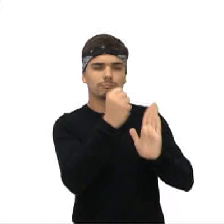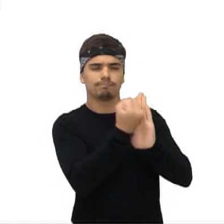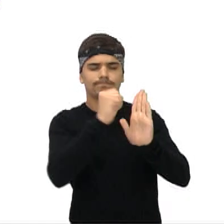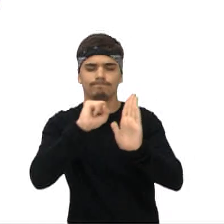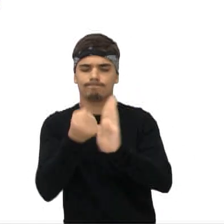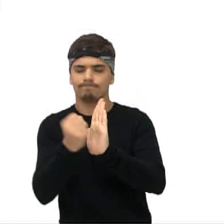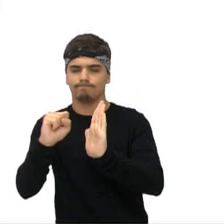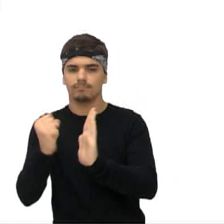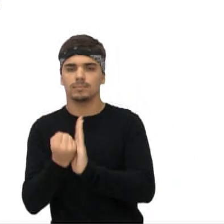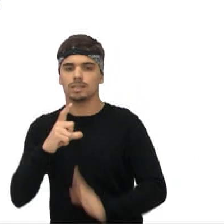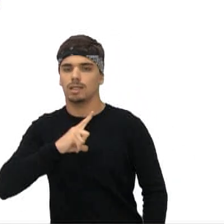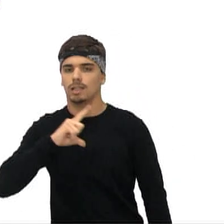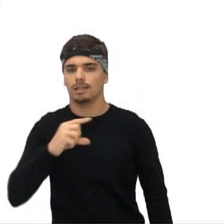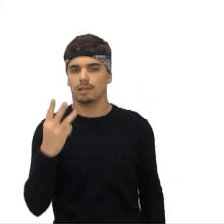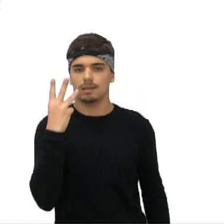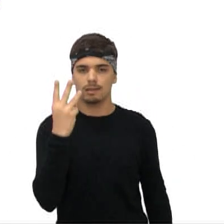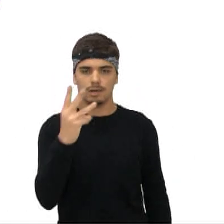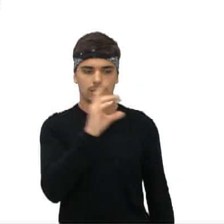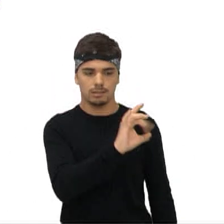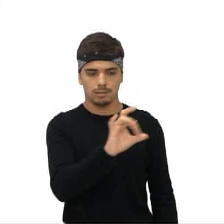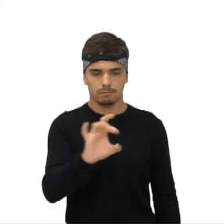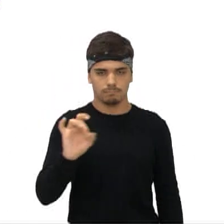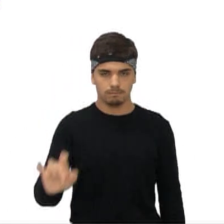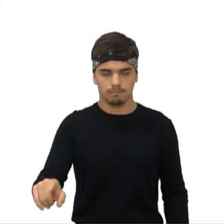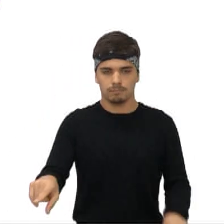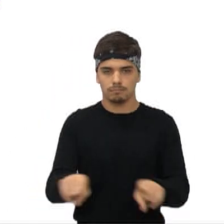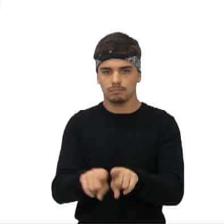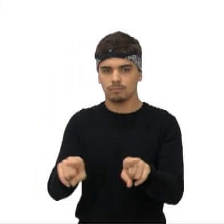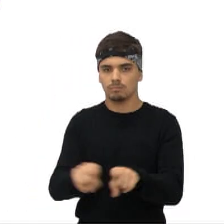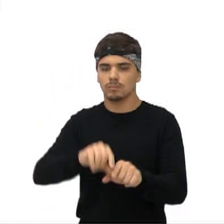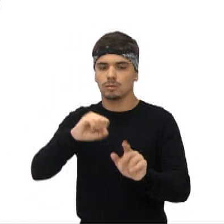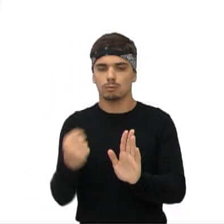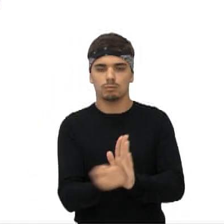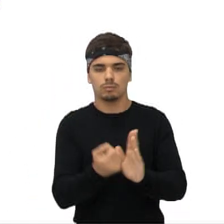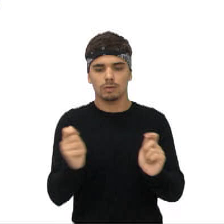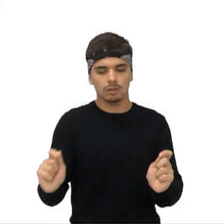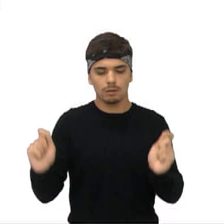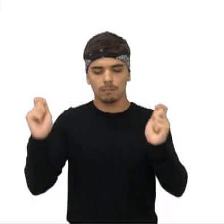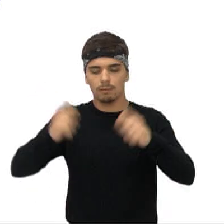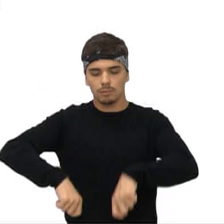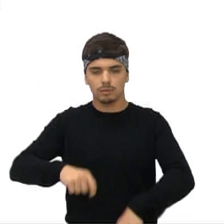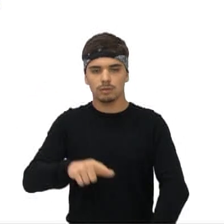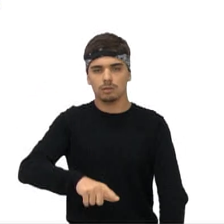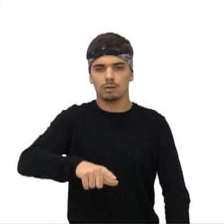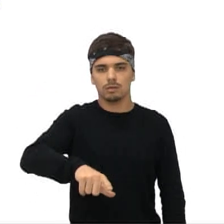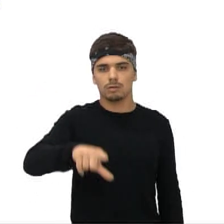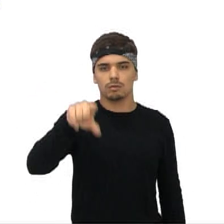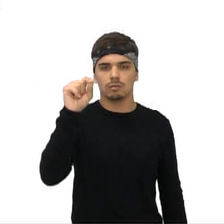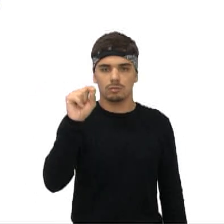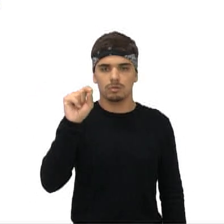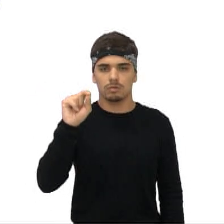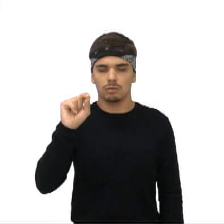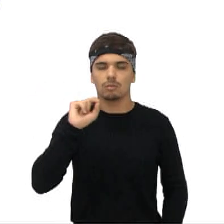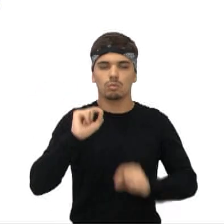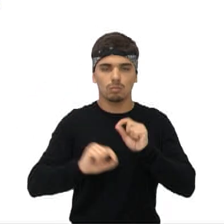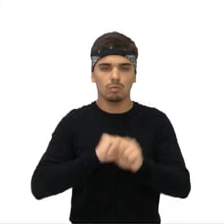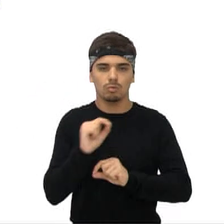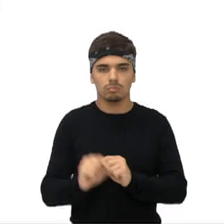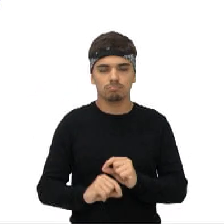por 13 cartas. Determine a probabilidade de escolhermos ao acaso